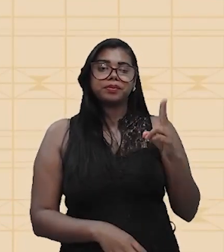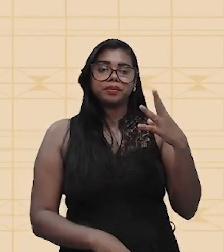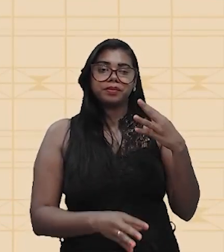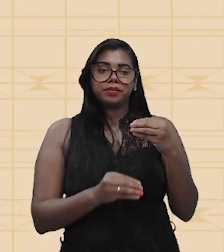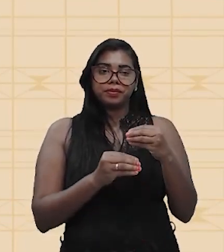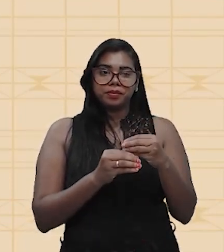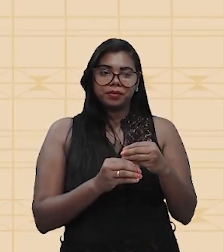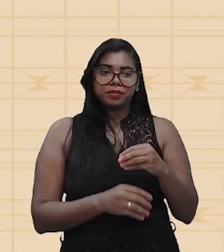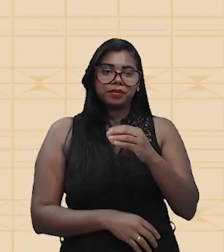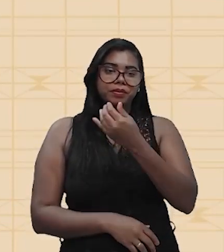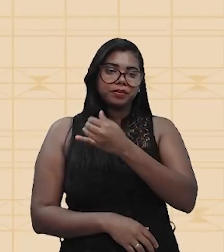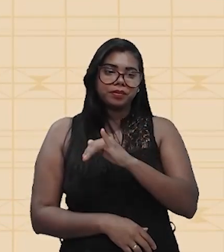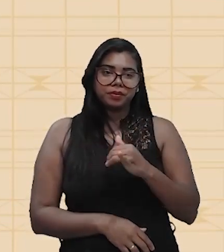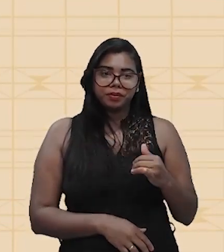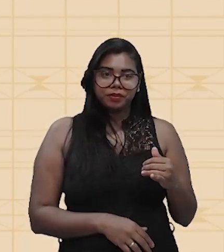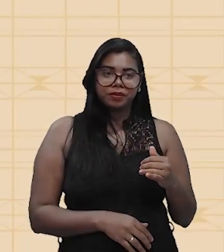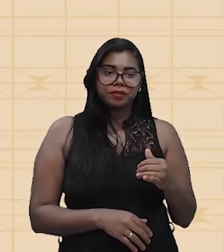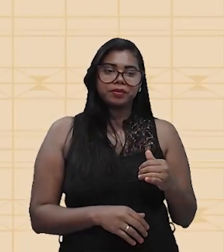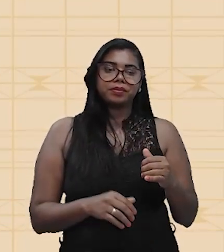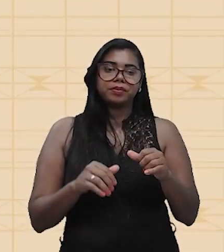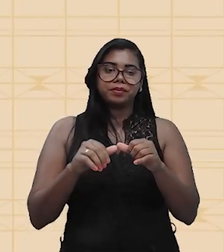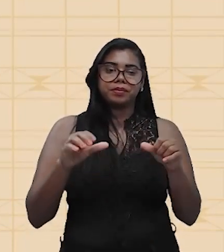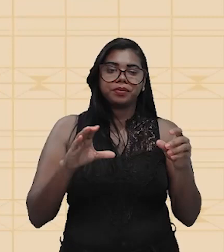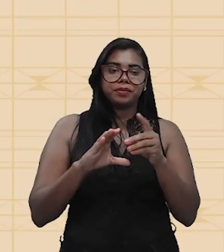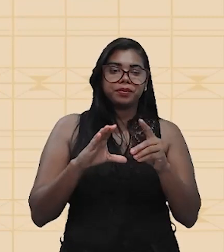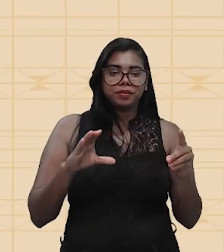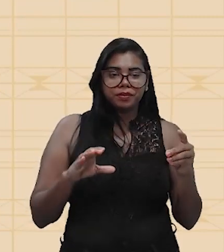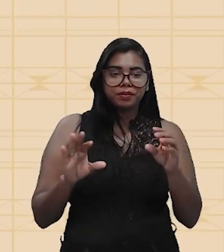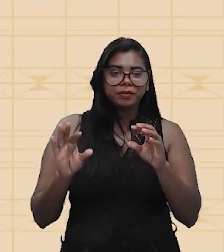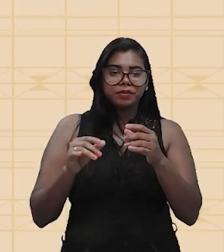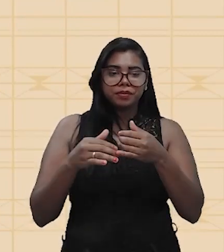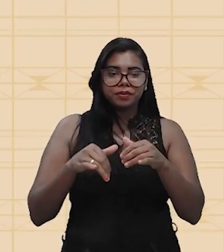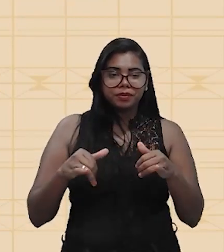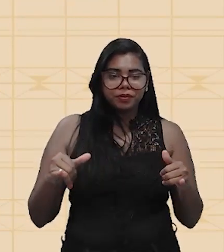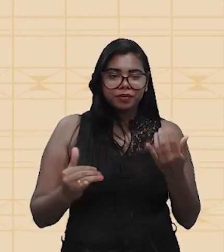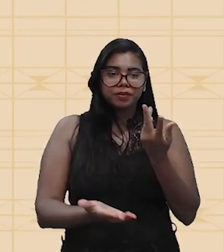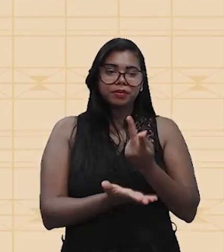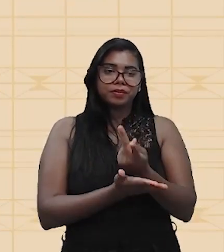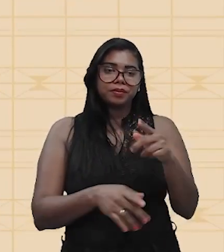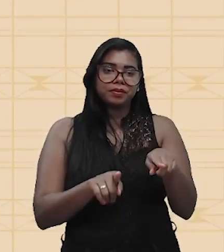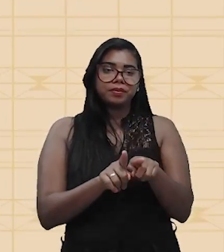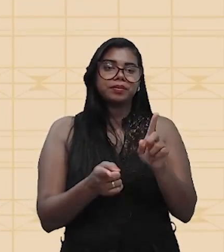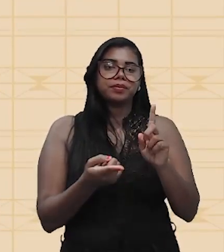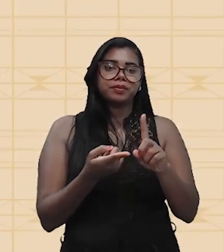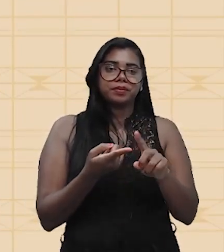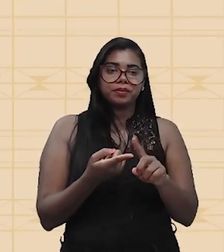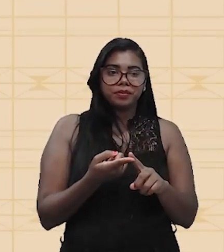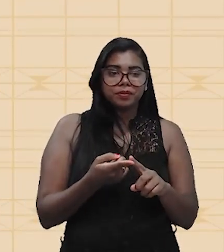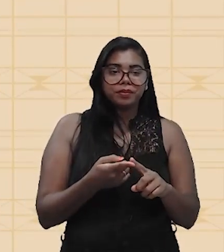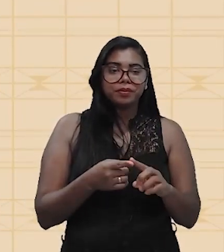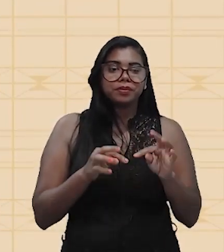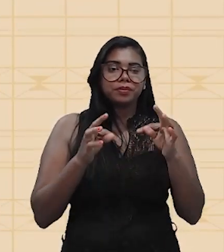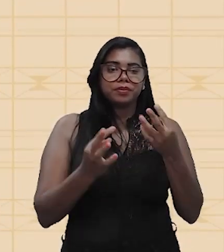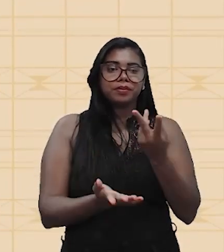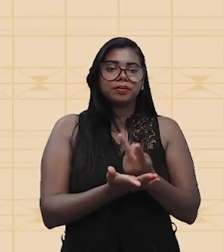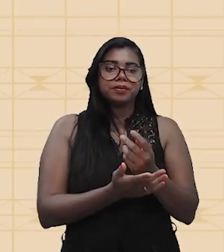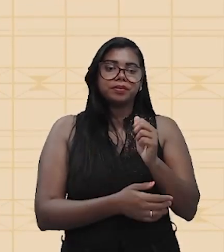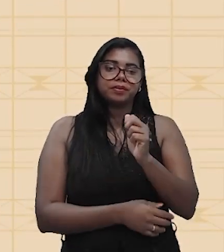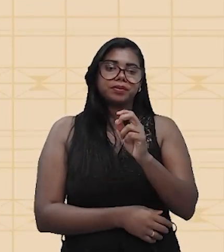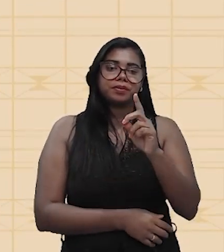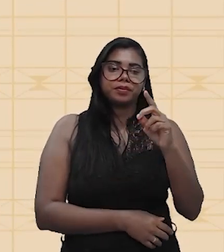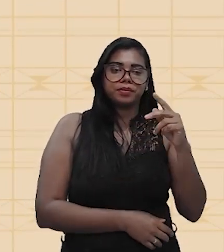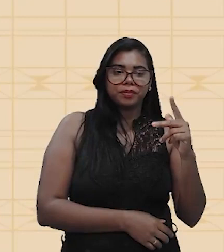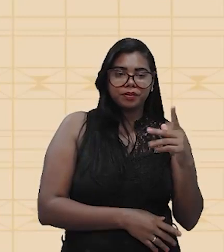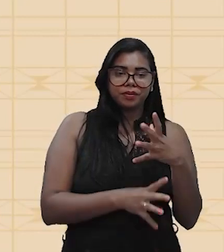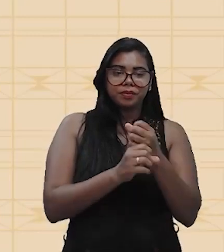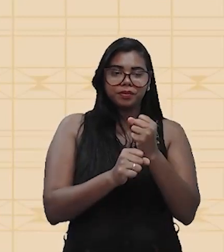de amperímetro, que deve ser ligado em série. O que vai acontecer é que cada resistor vai ter sua própria DDP, calculado individualmente